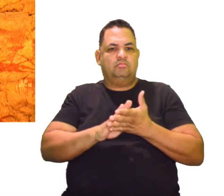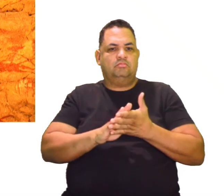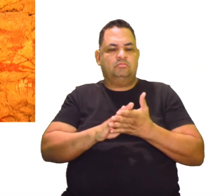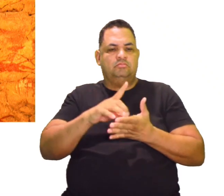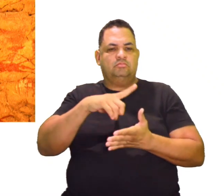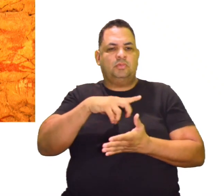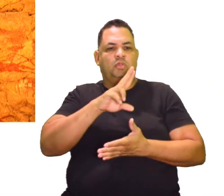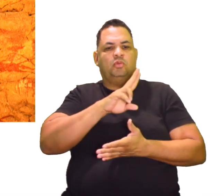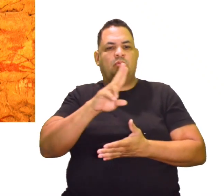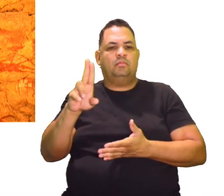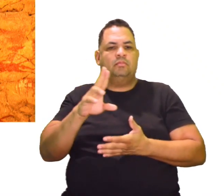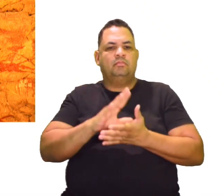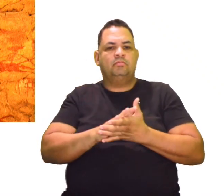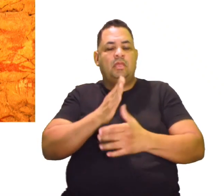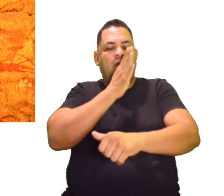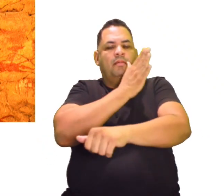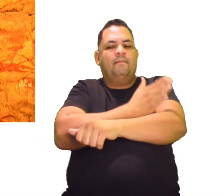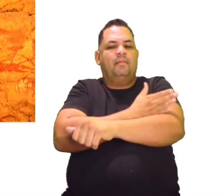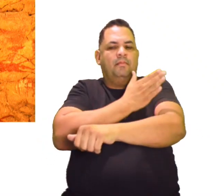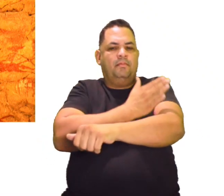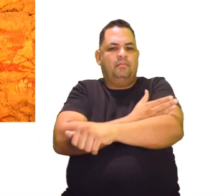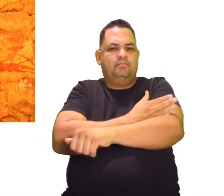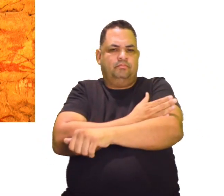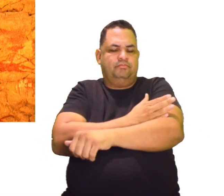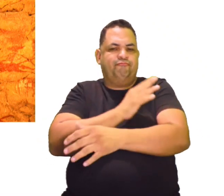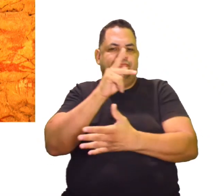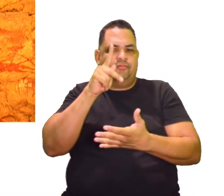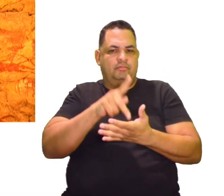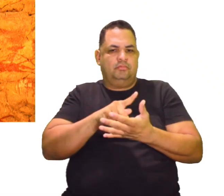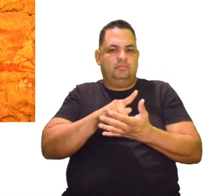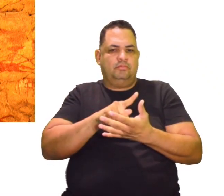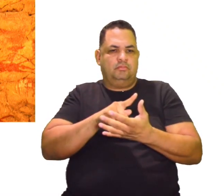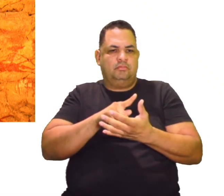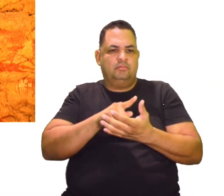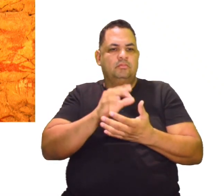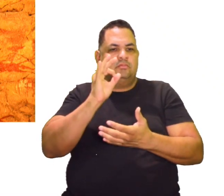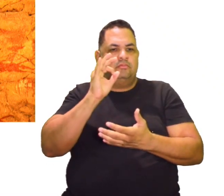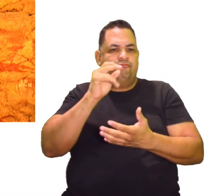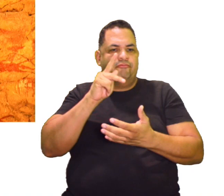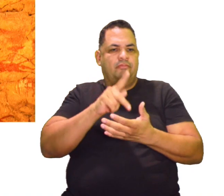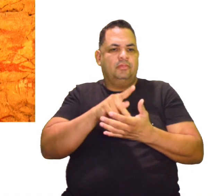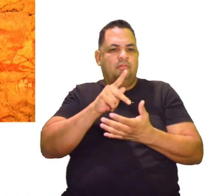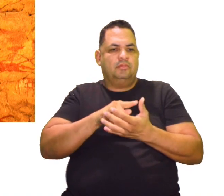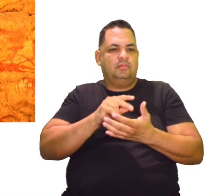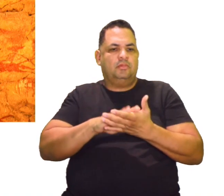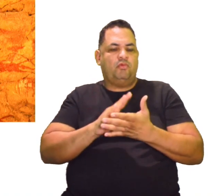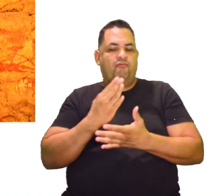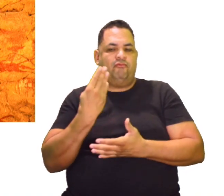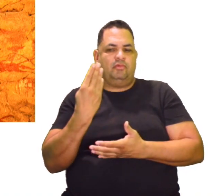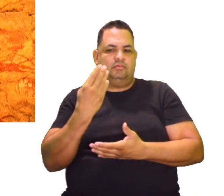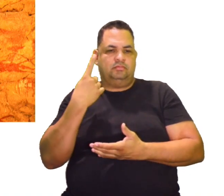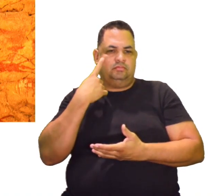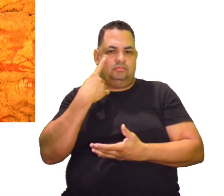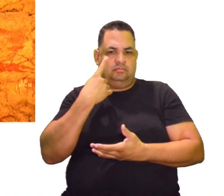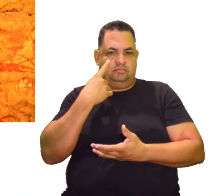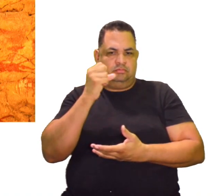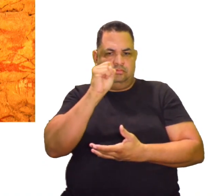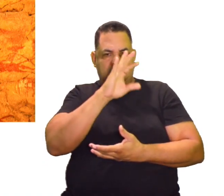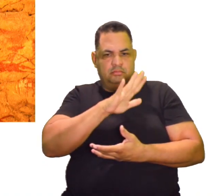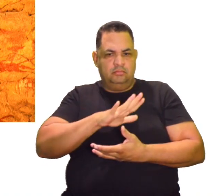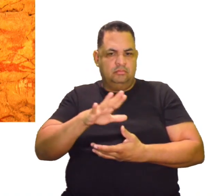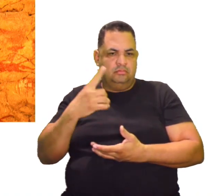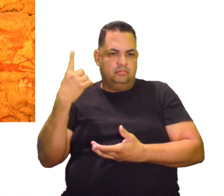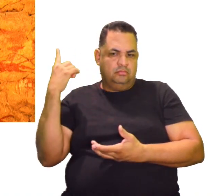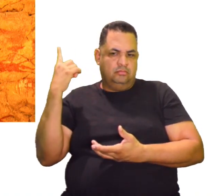denominado pré-história. Isso é verdadeiro ou falso? O que você acha? Então, deixei até uma imagem aqui, ó, da arte